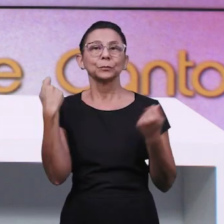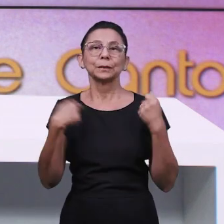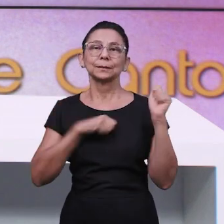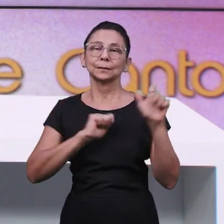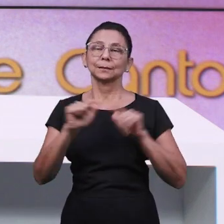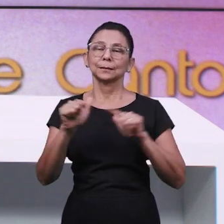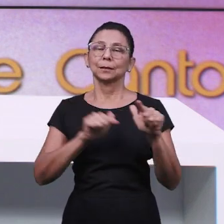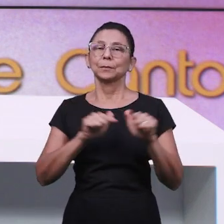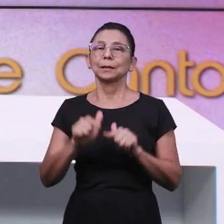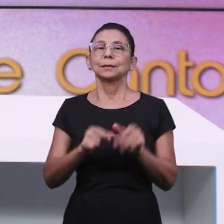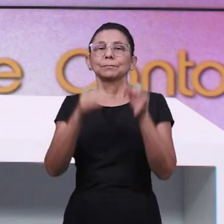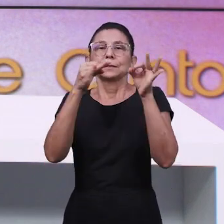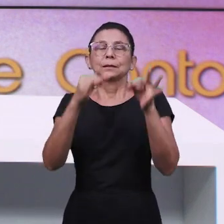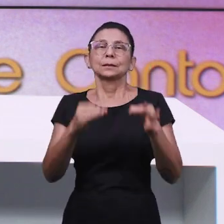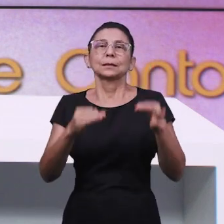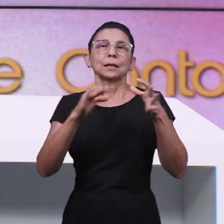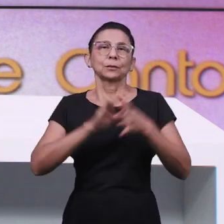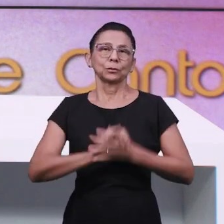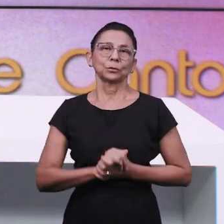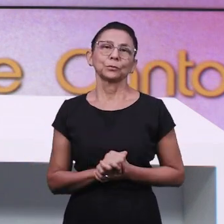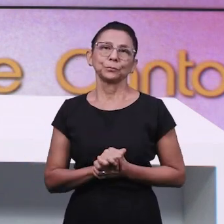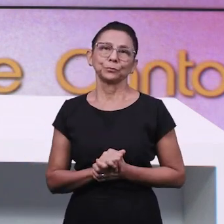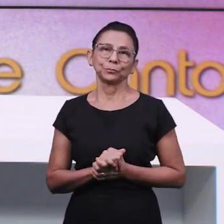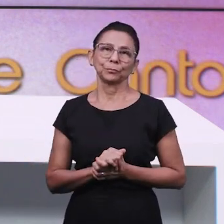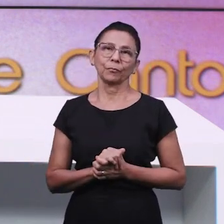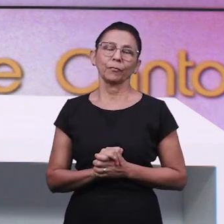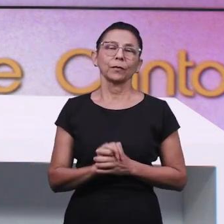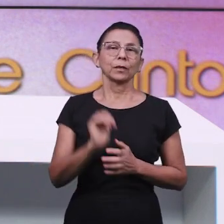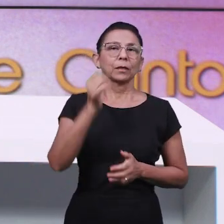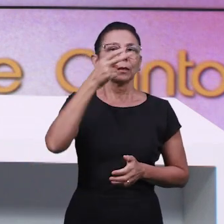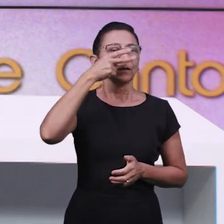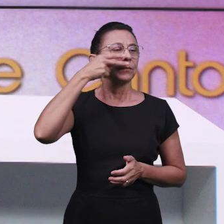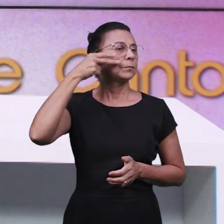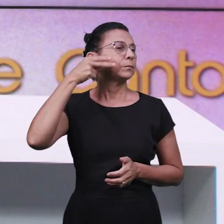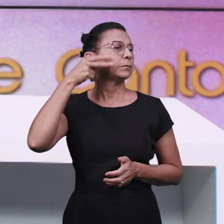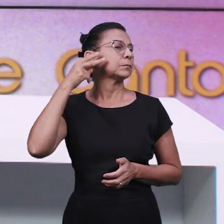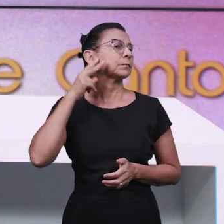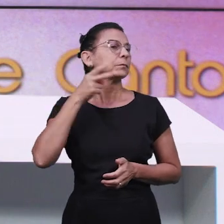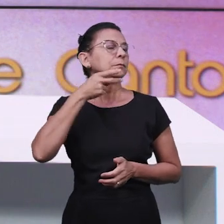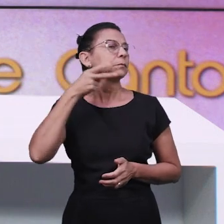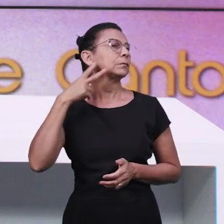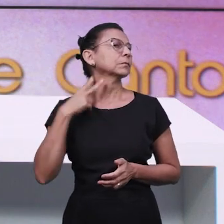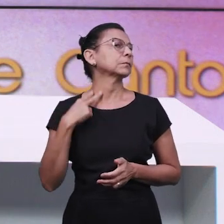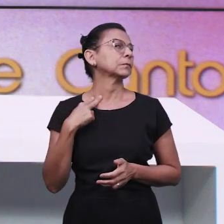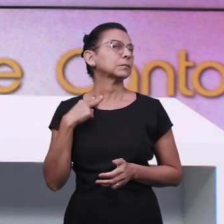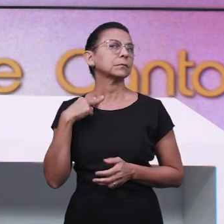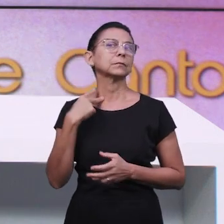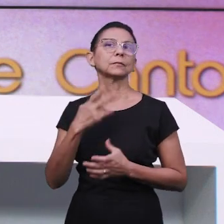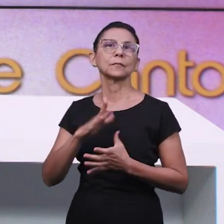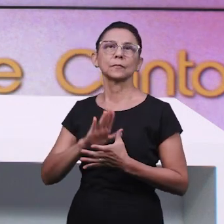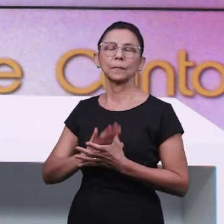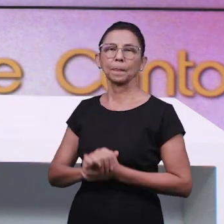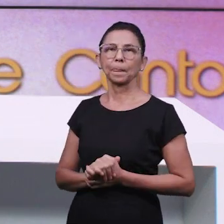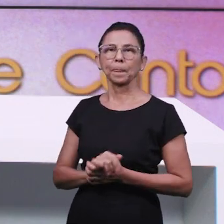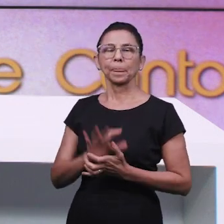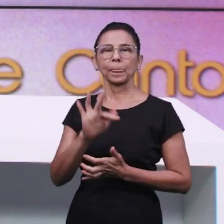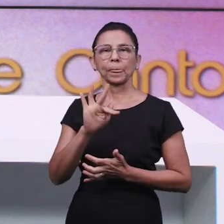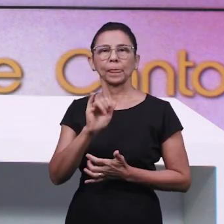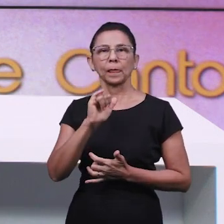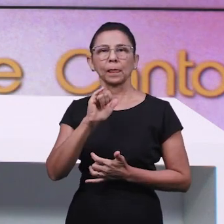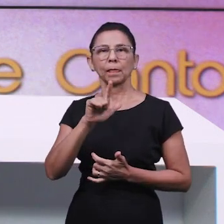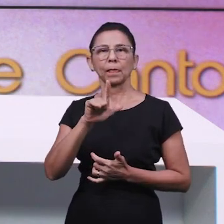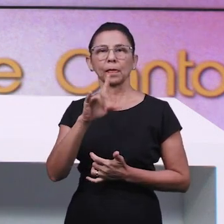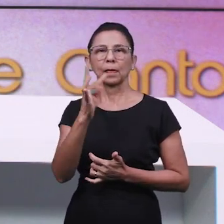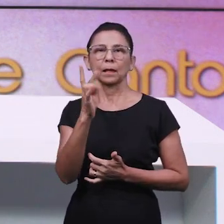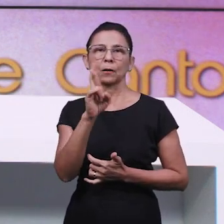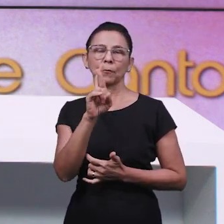funcionar adequadamente para que nós tenhamos ressonância, para que nós tenhamos filtro adequado da